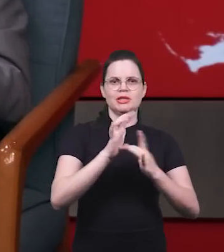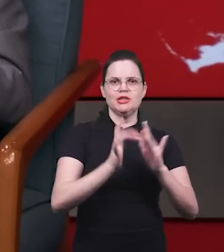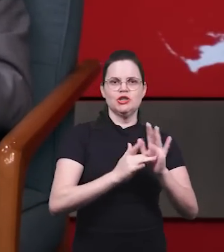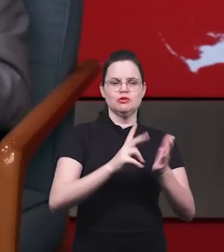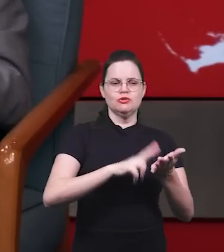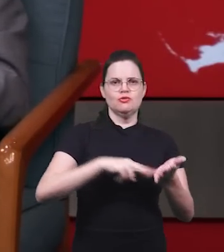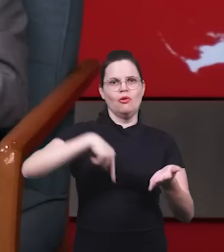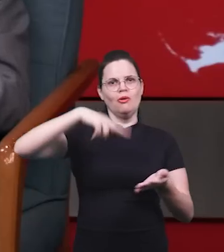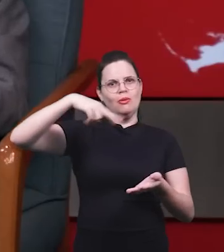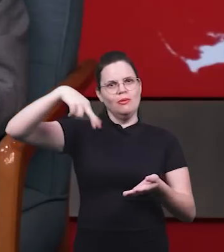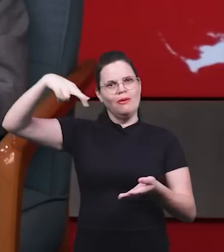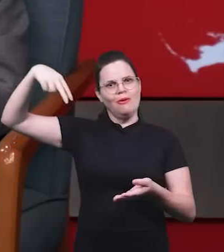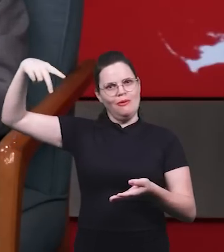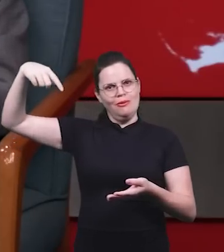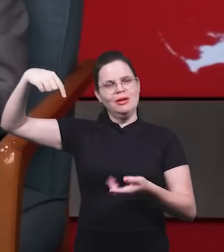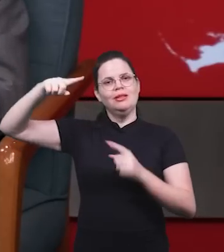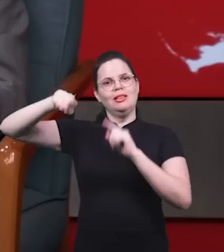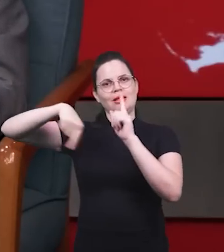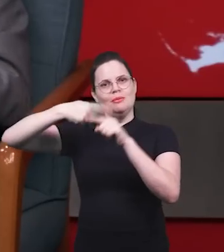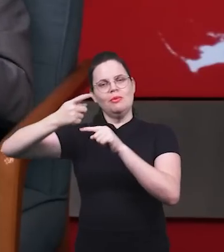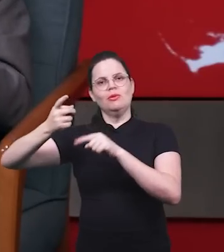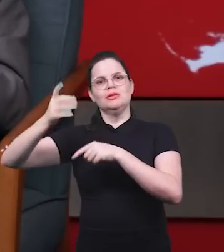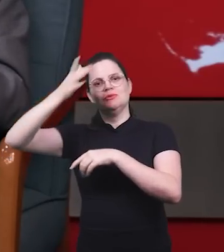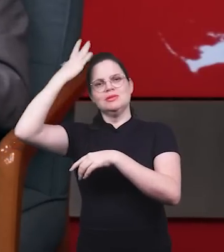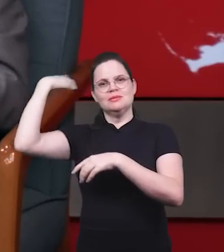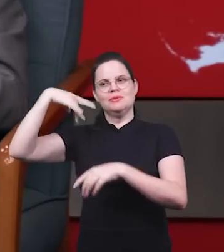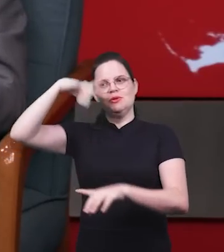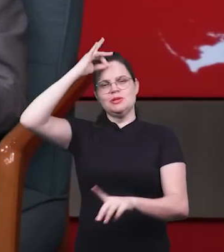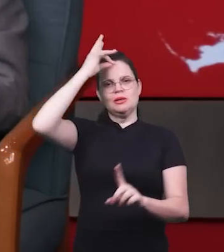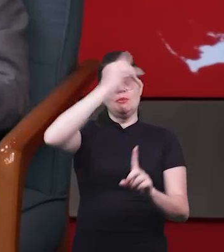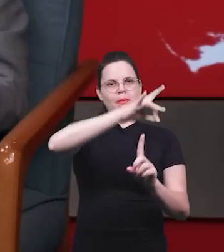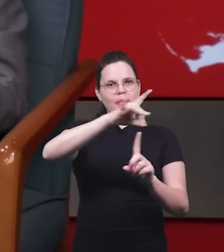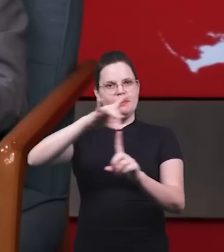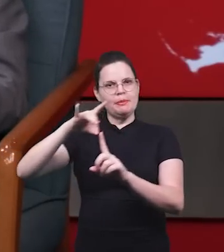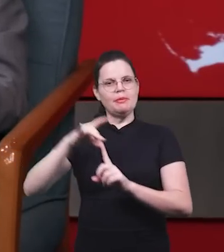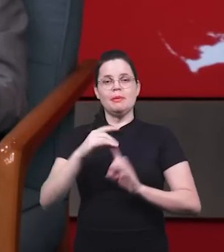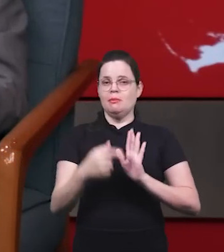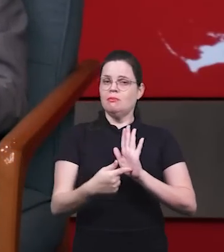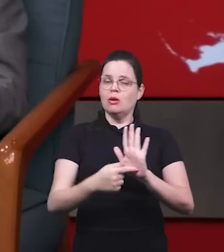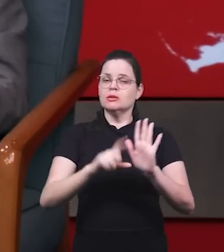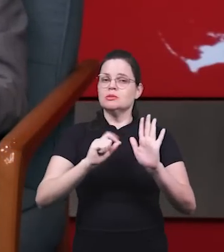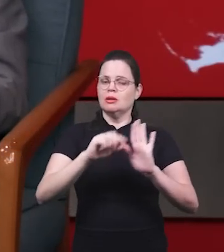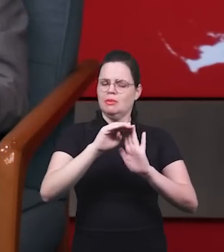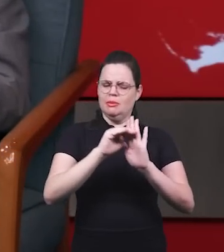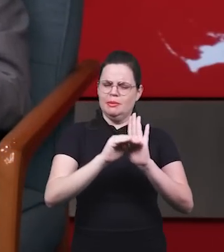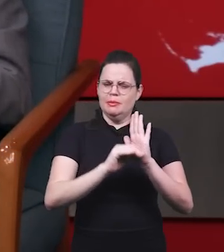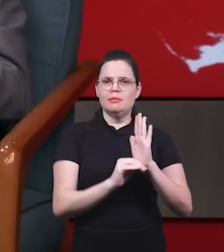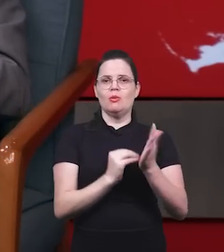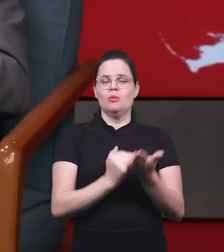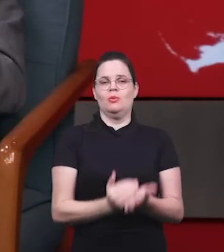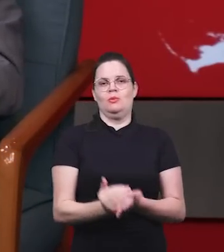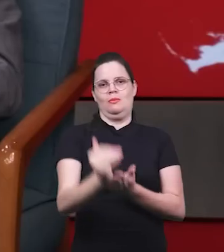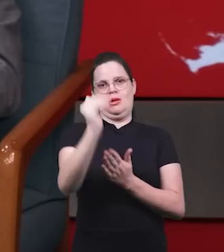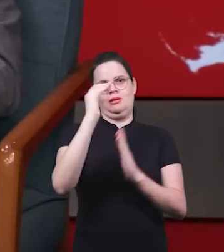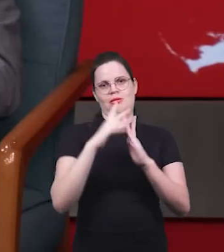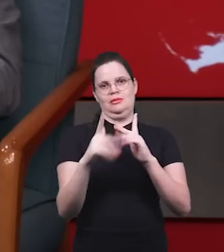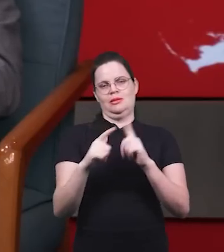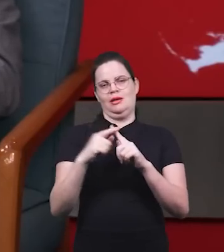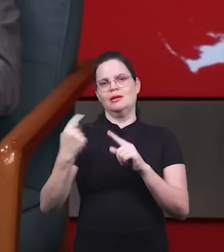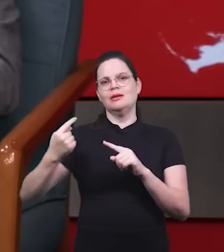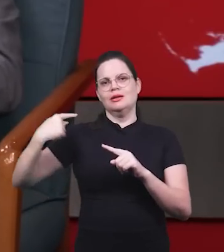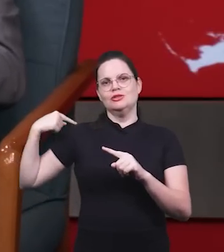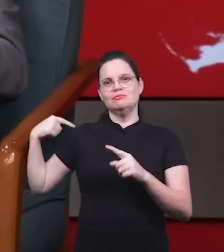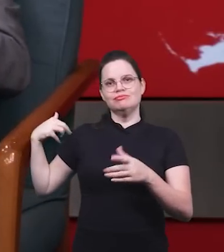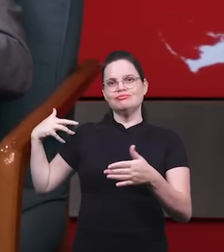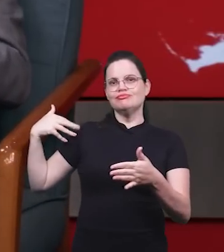que tem o seu início ali no Pentecostes, mostra o início da igreja. Não é que o início da